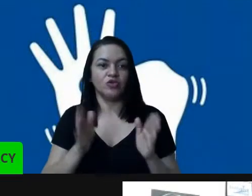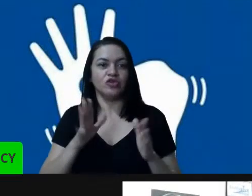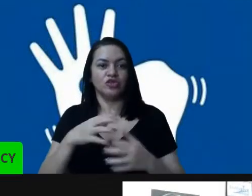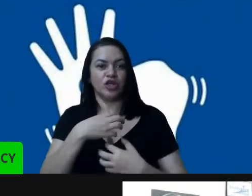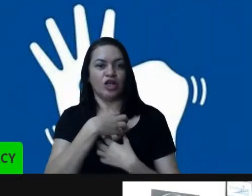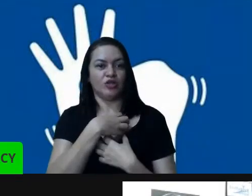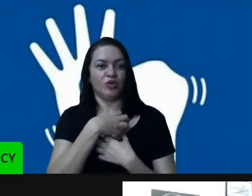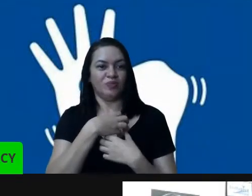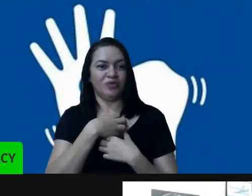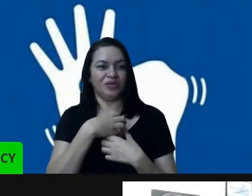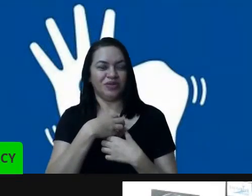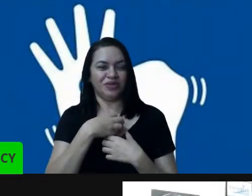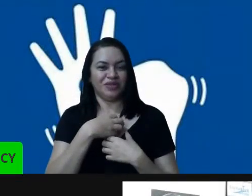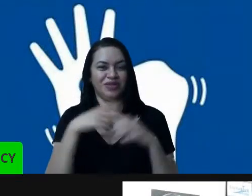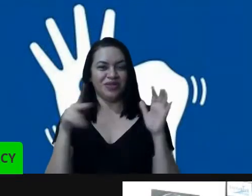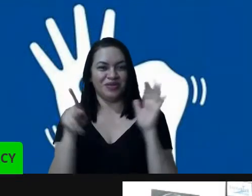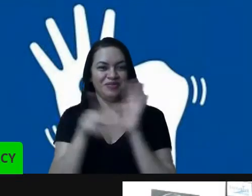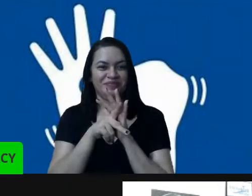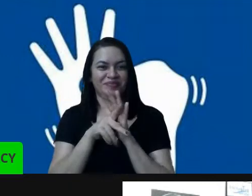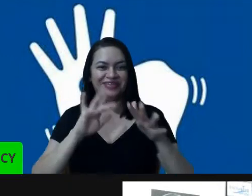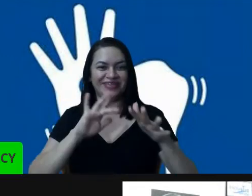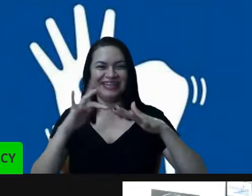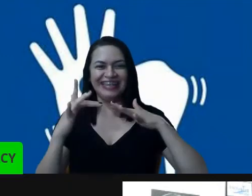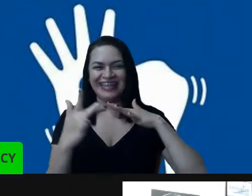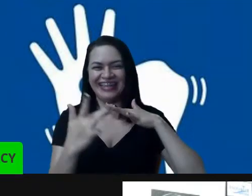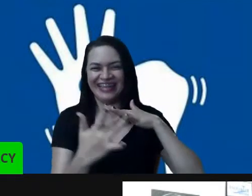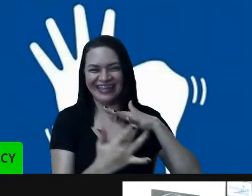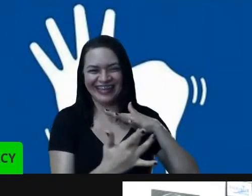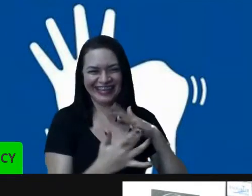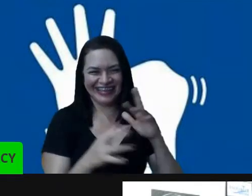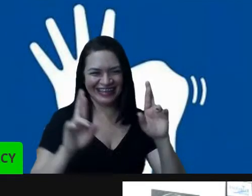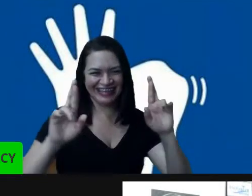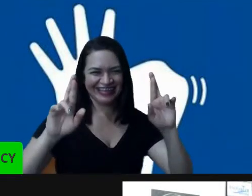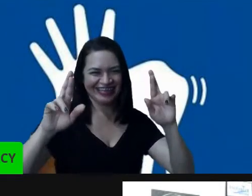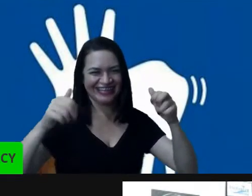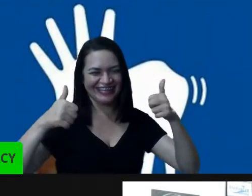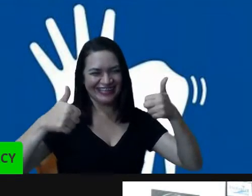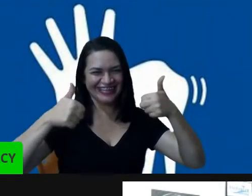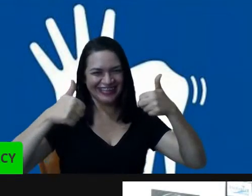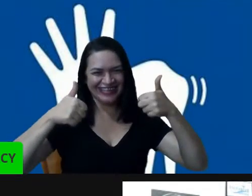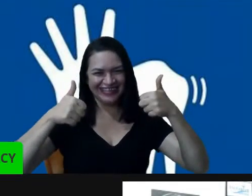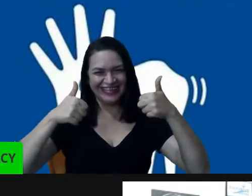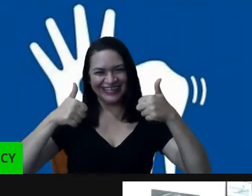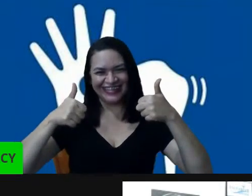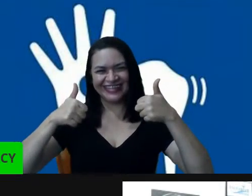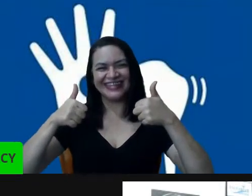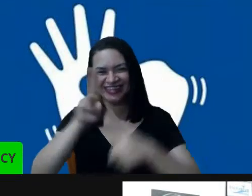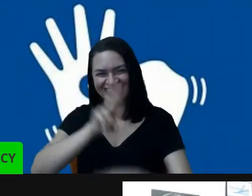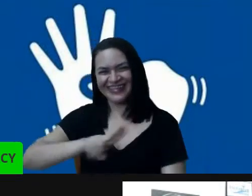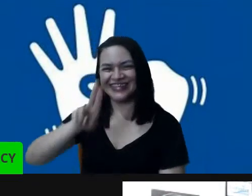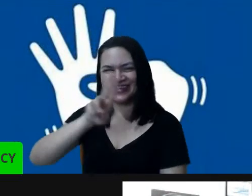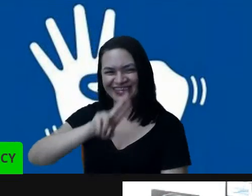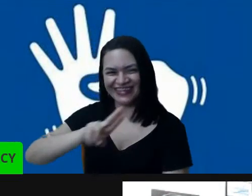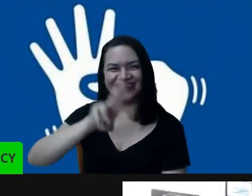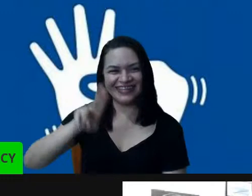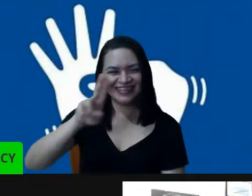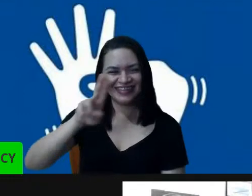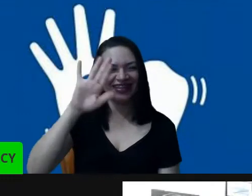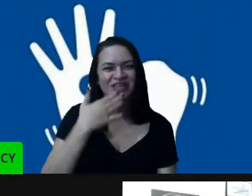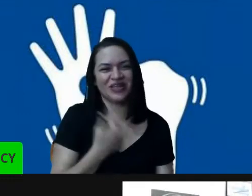donos dessa rede aqui, viu, Jace? Do canal do YouTube. A gente vai usar mais deles. Né? Eu achei bem